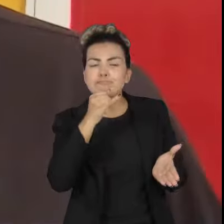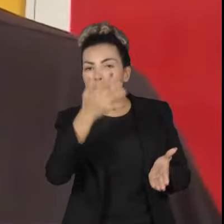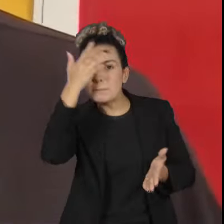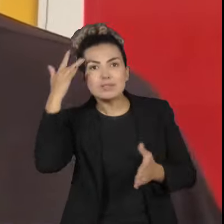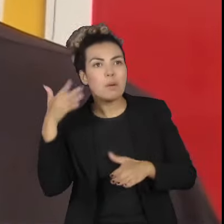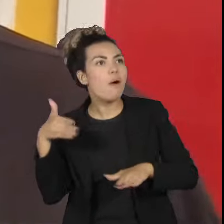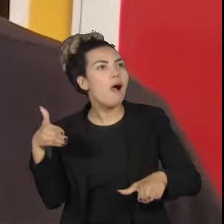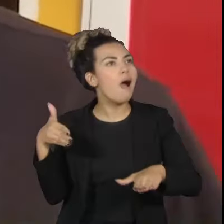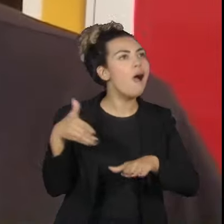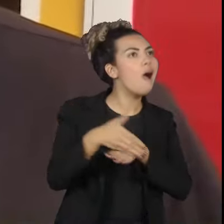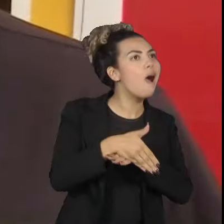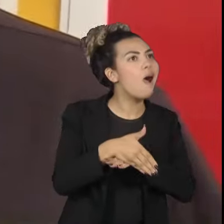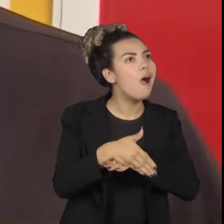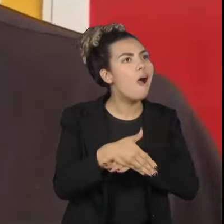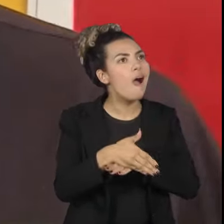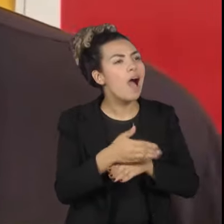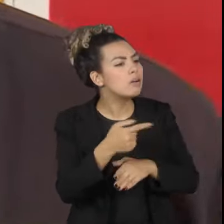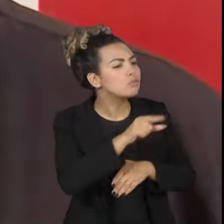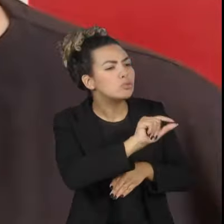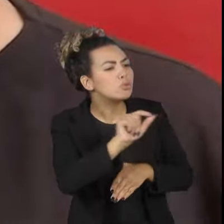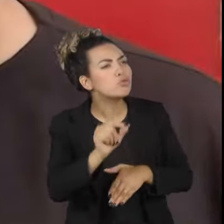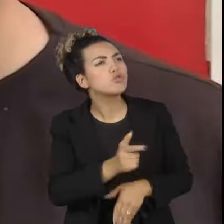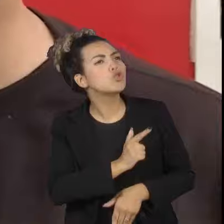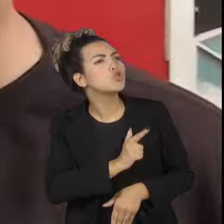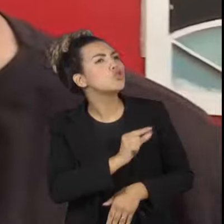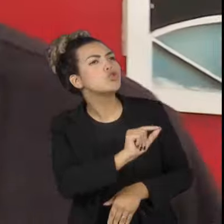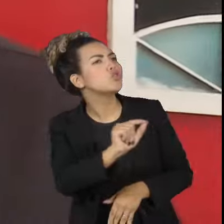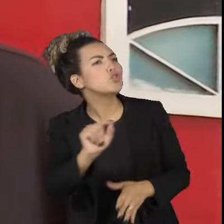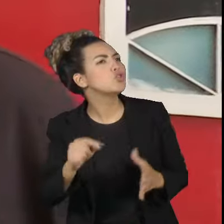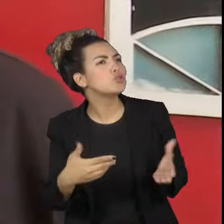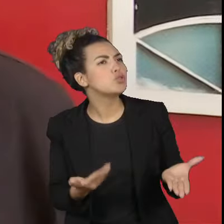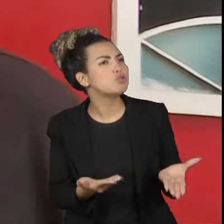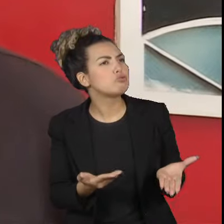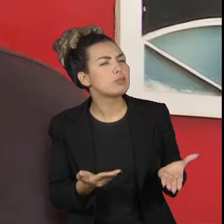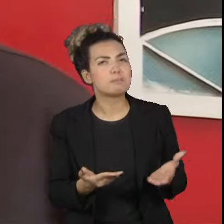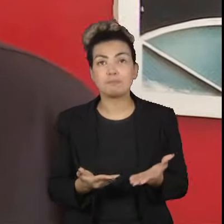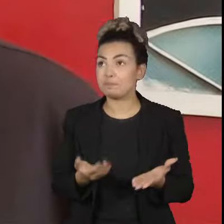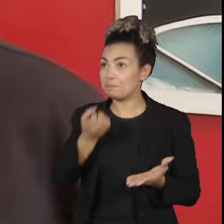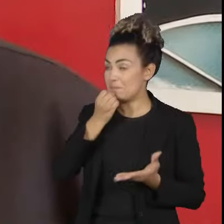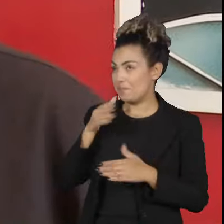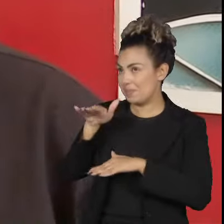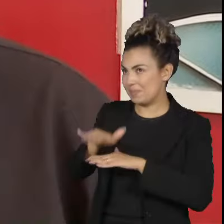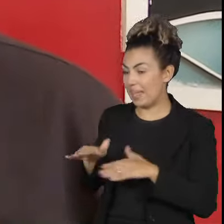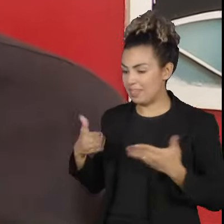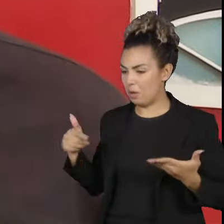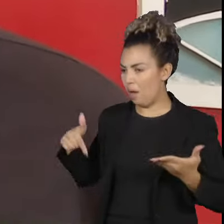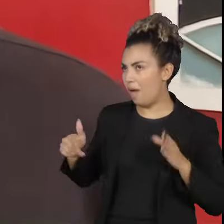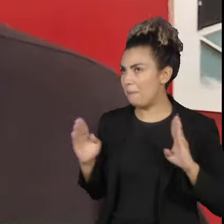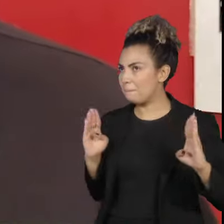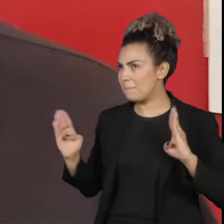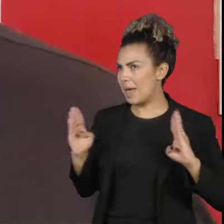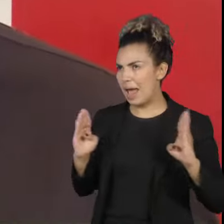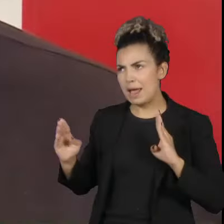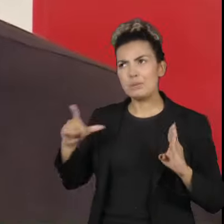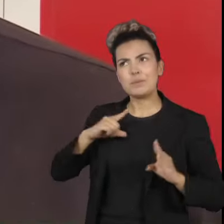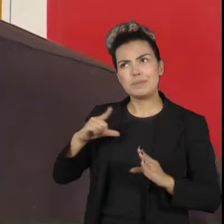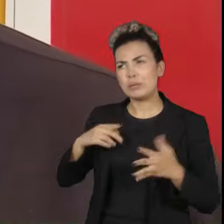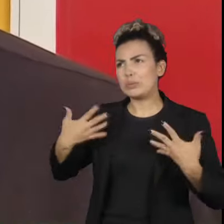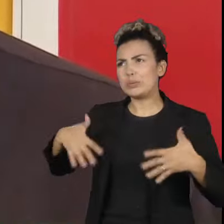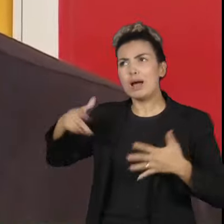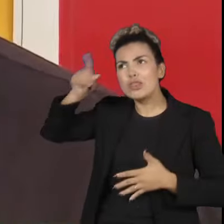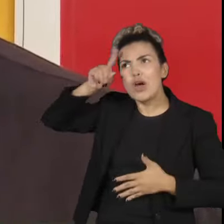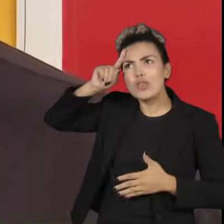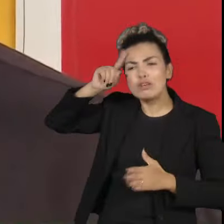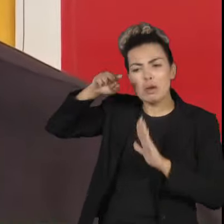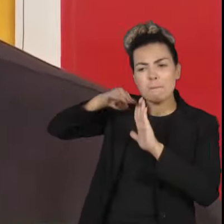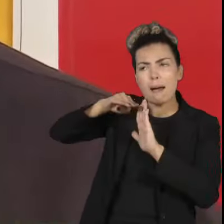CTN durante esse mês de outubro vai encontrar. Boa tarde, Luiz. Olha, durante esse período, o que não falta é programação cultural, viu?